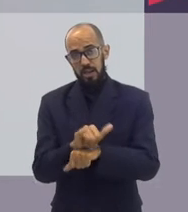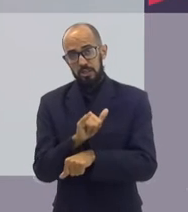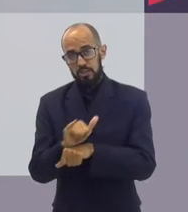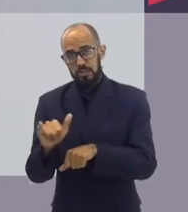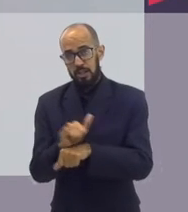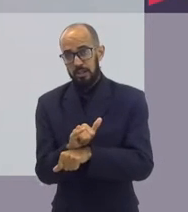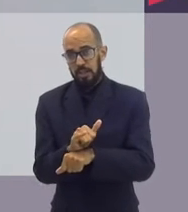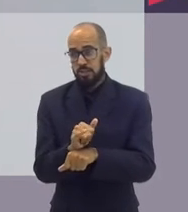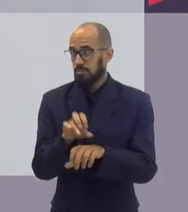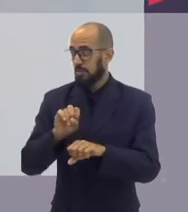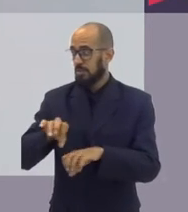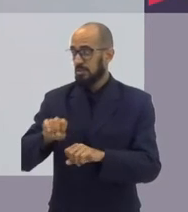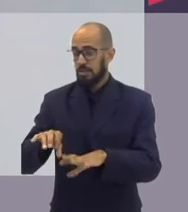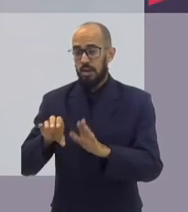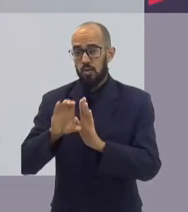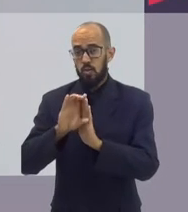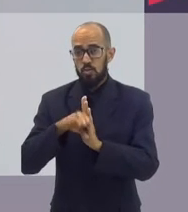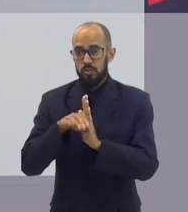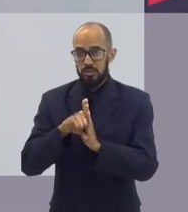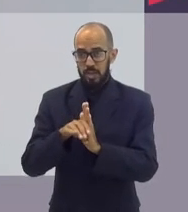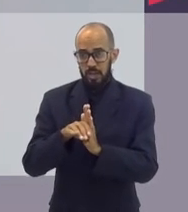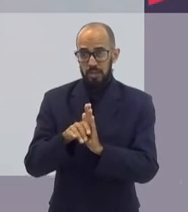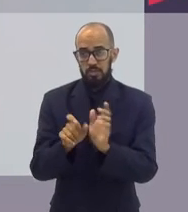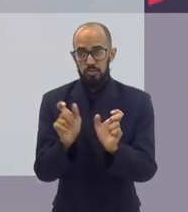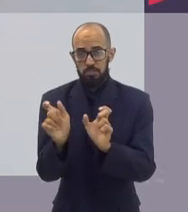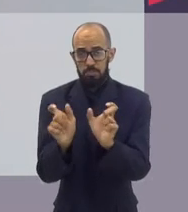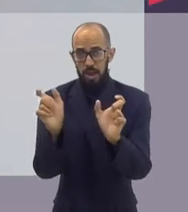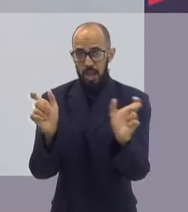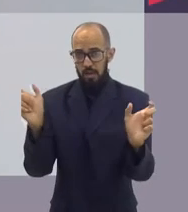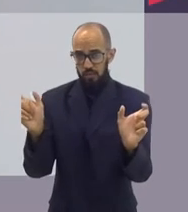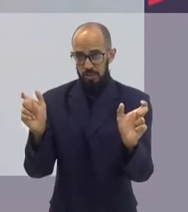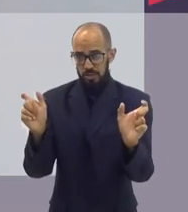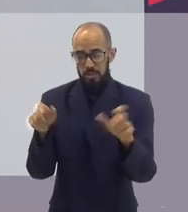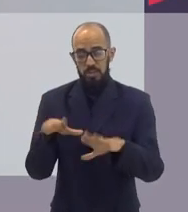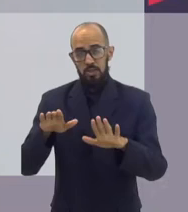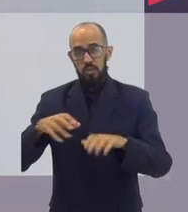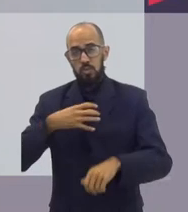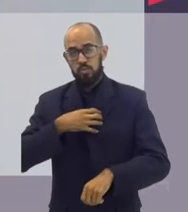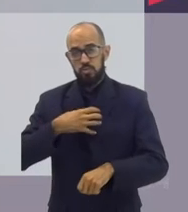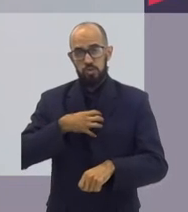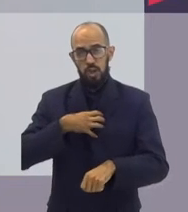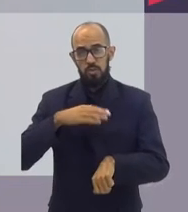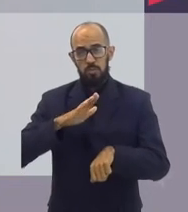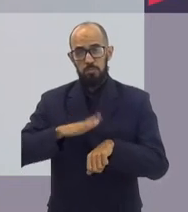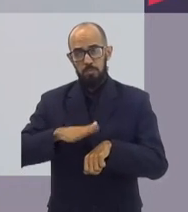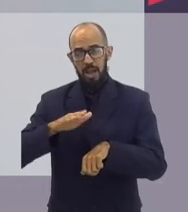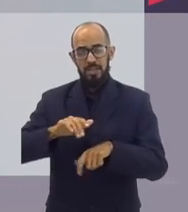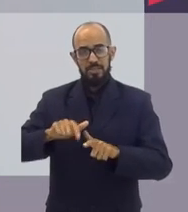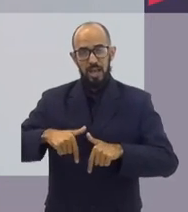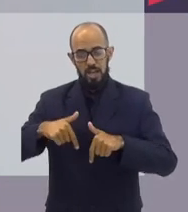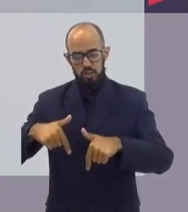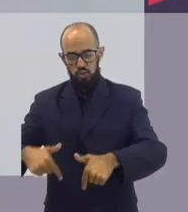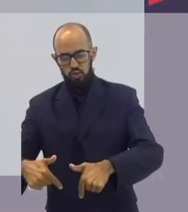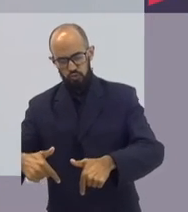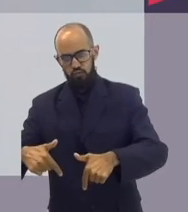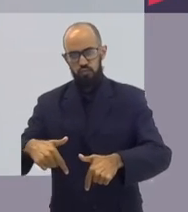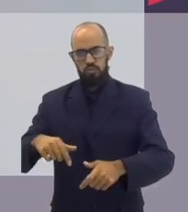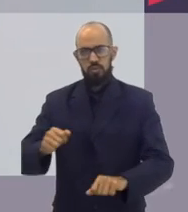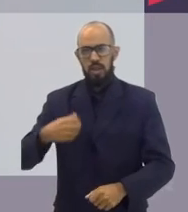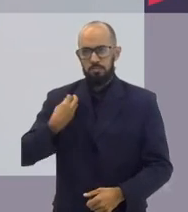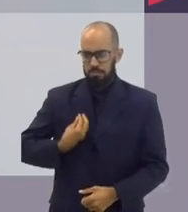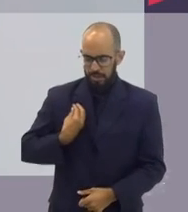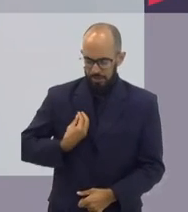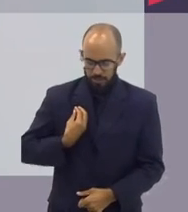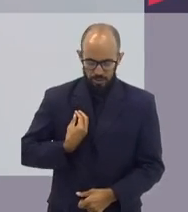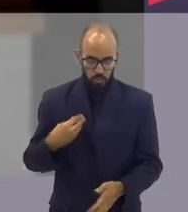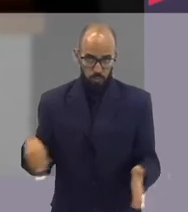e terminologia dessas diferentes etapas de uma forma mais ativa. Hoje em dia, a gente fala muito de ensino